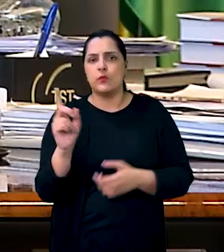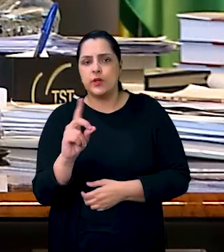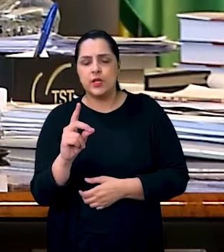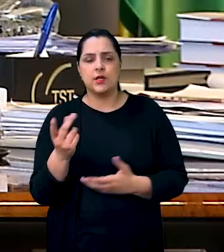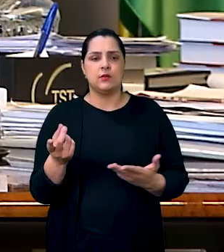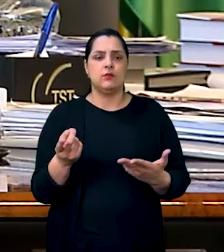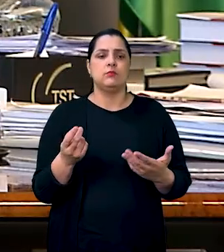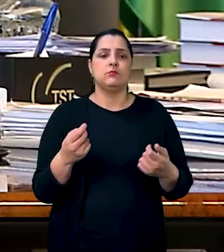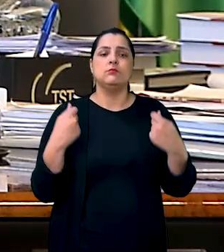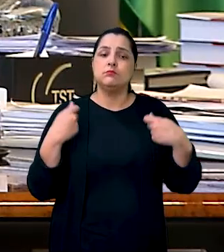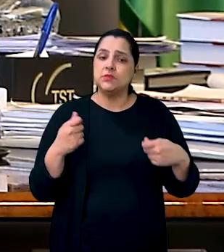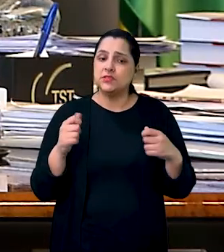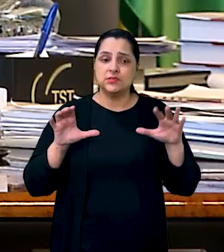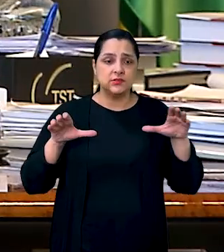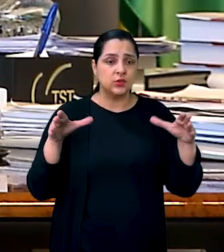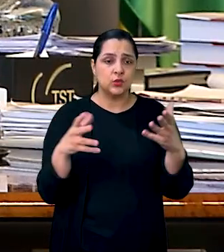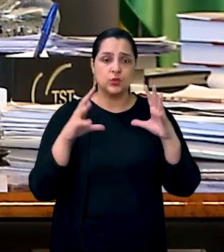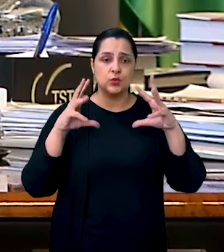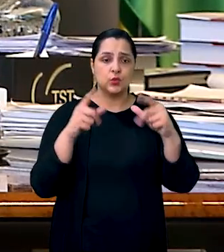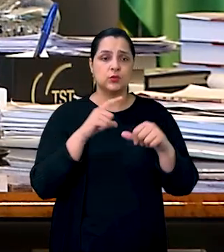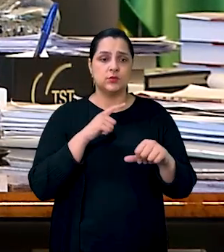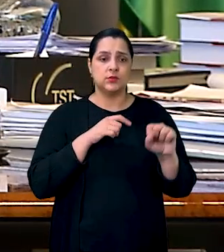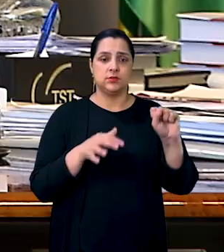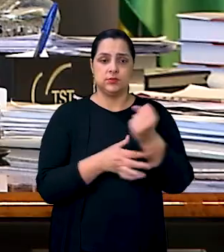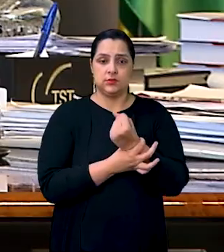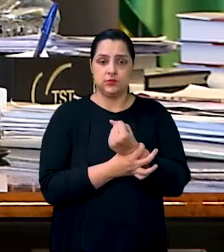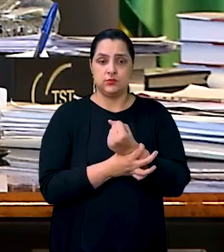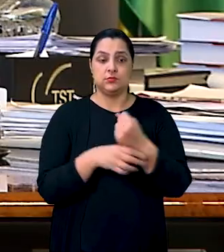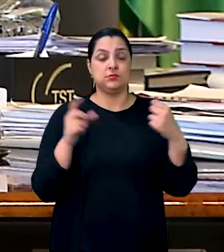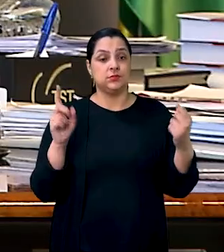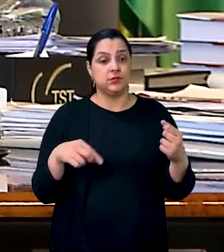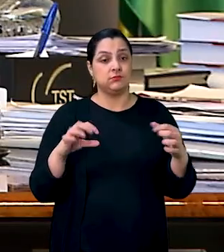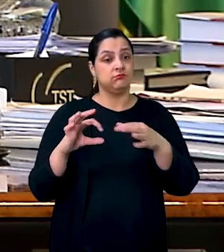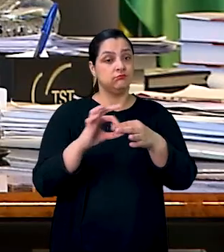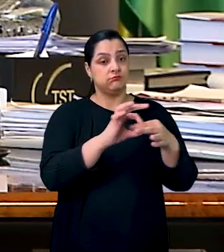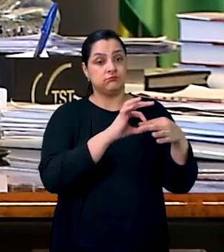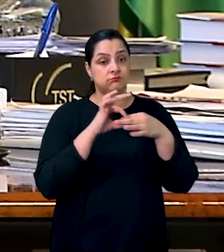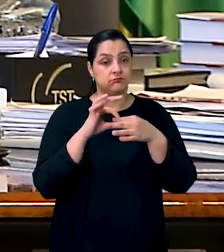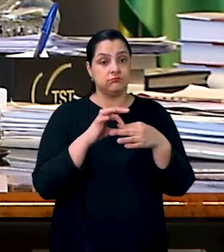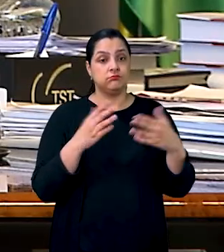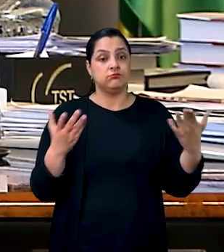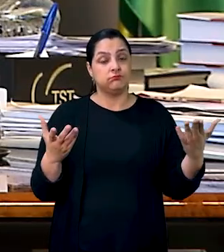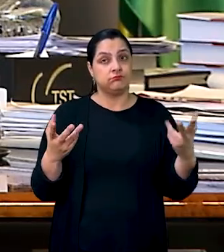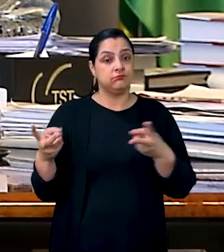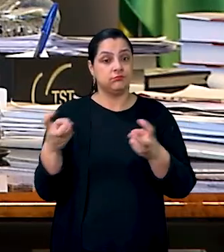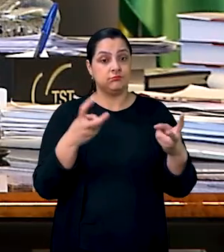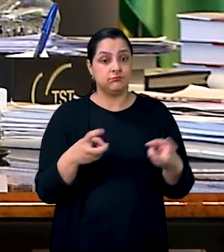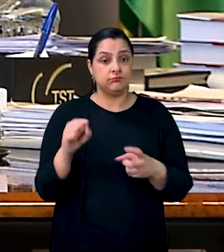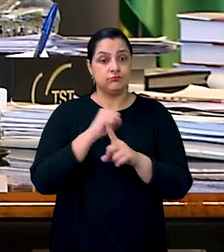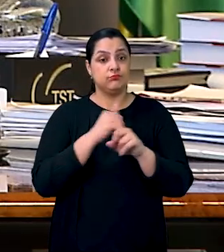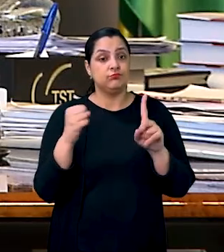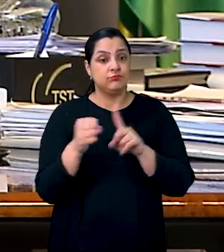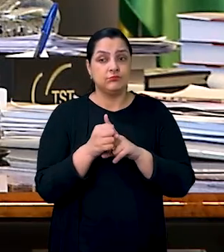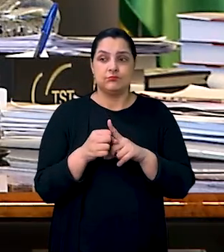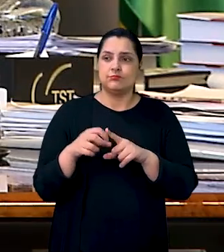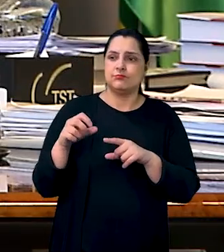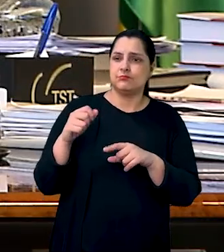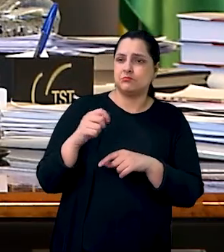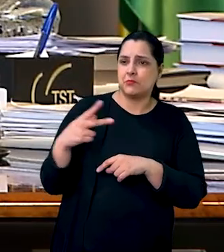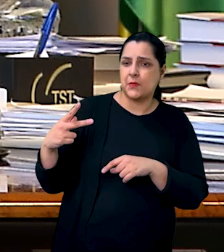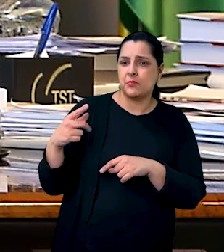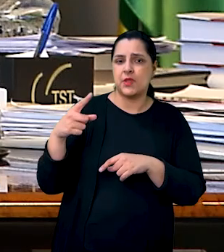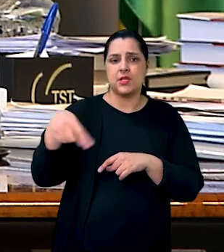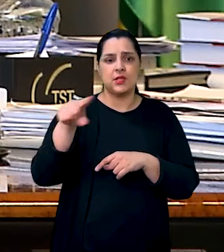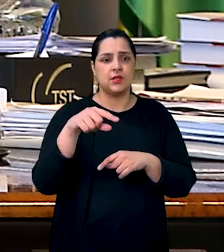pactos formais, ela deve ser estendida a todos. E é nesse sentido, nessa ideia de universalização, a própria percepção social que nós temos, trabalhadores